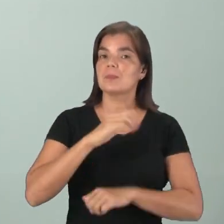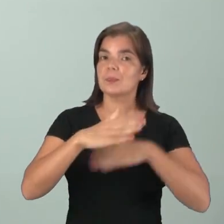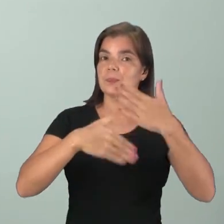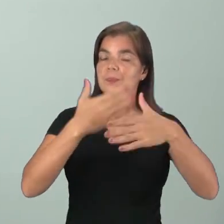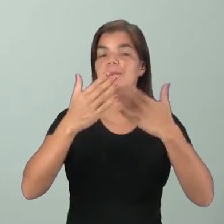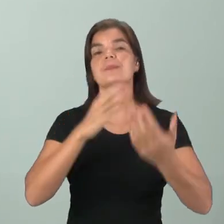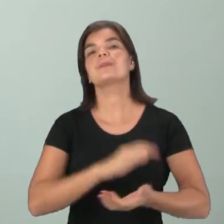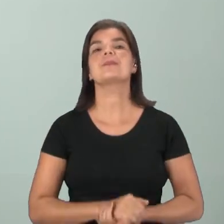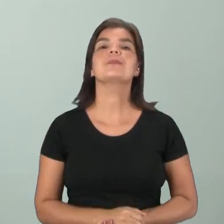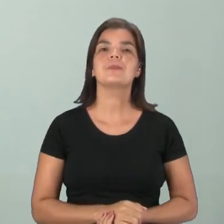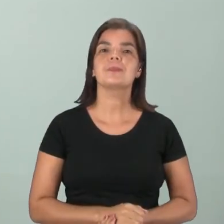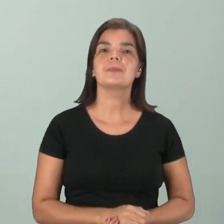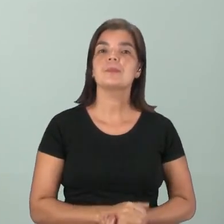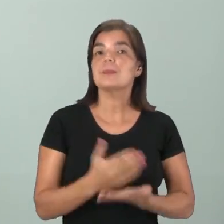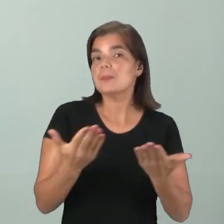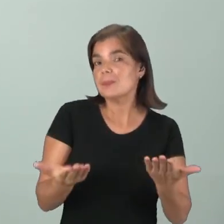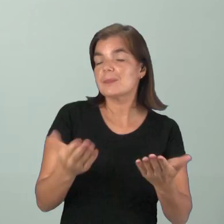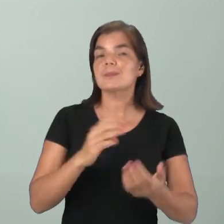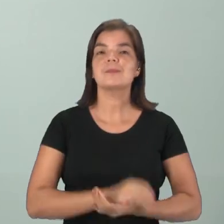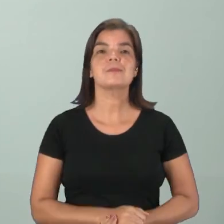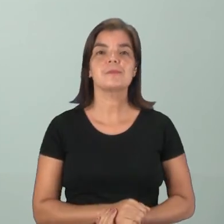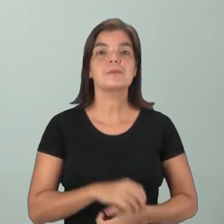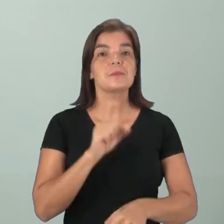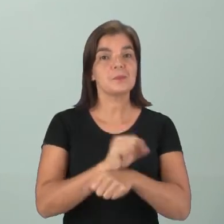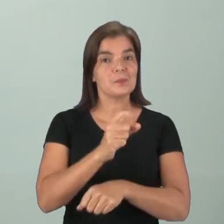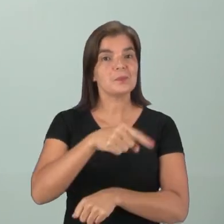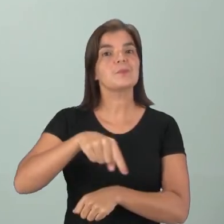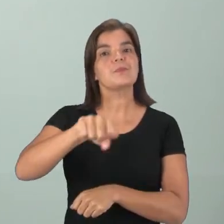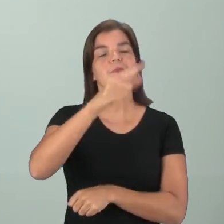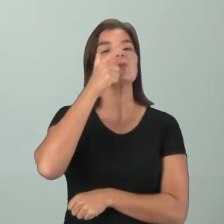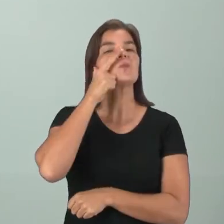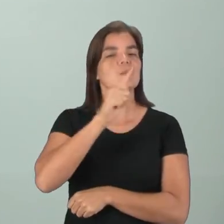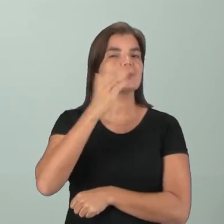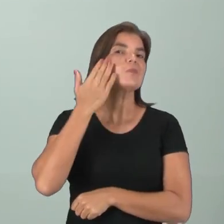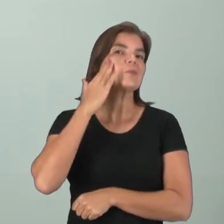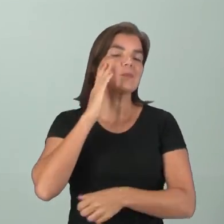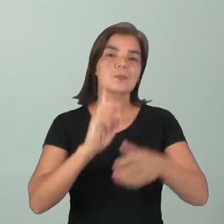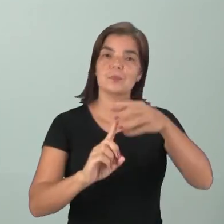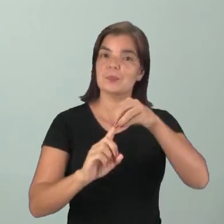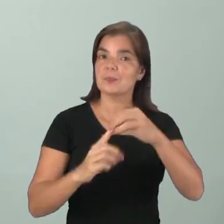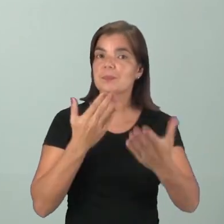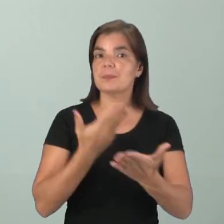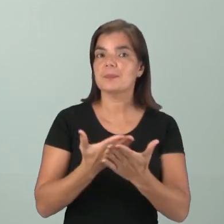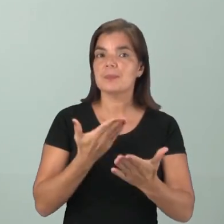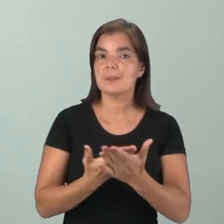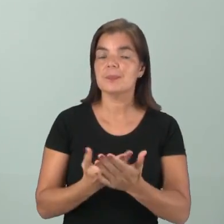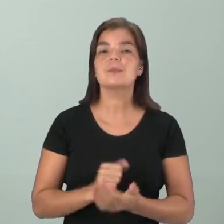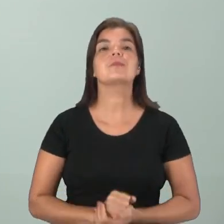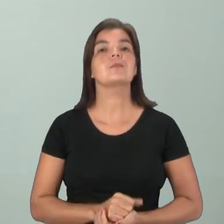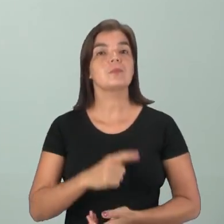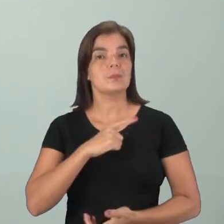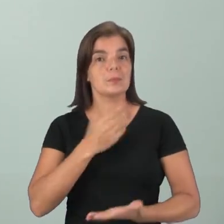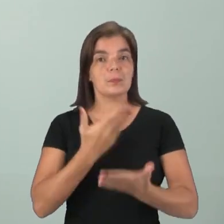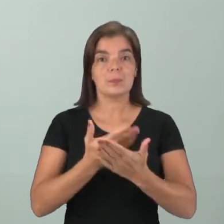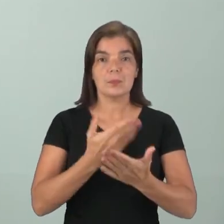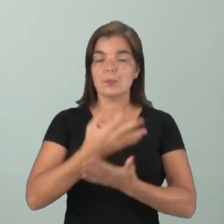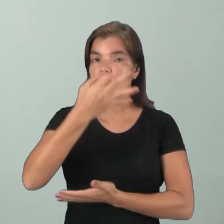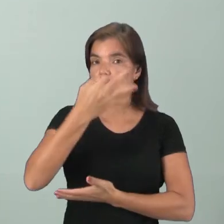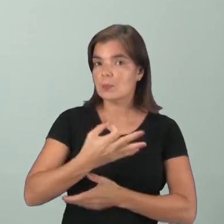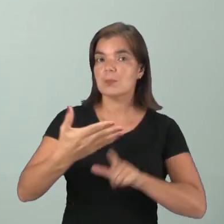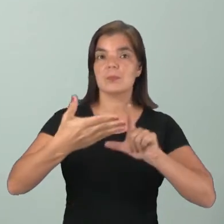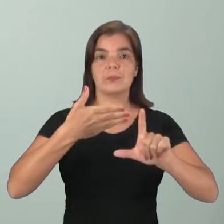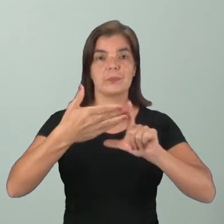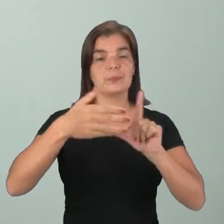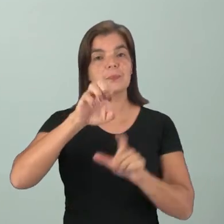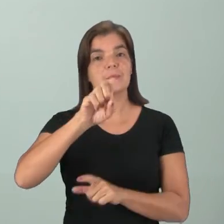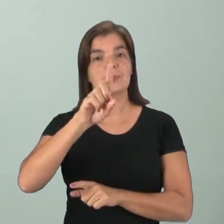ela tem essa evolução, esse processo, certo? Então é isso, eu espero que vocês tenham conseguido compreender os objetivos da nossa aula. Para ter